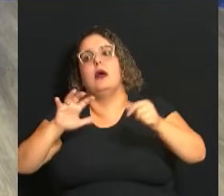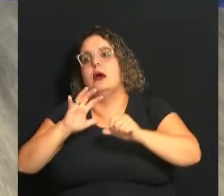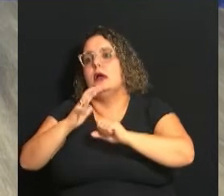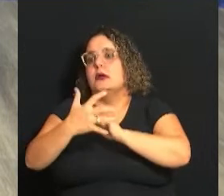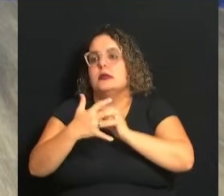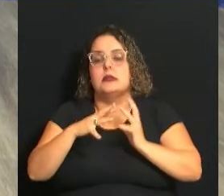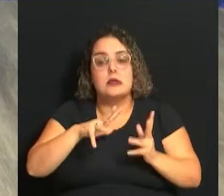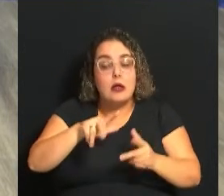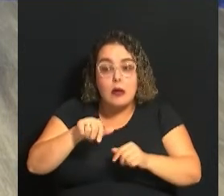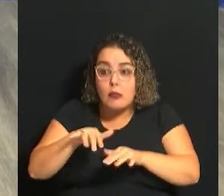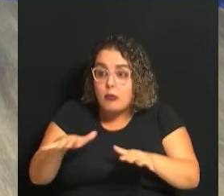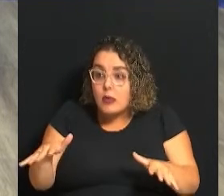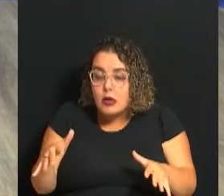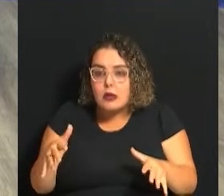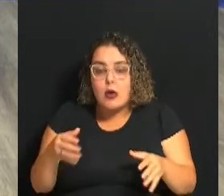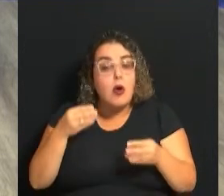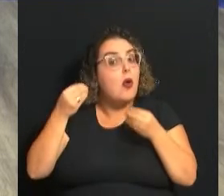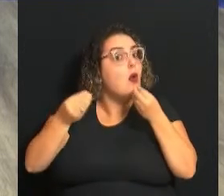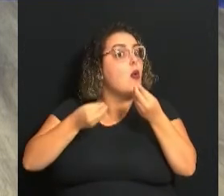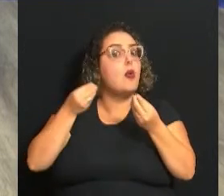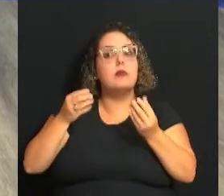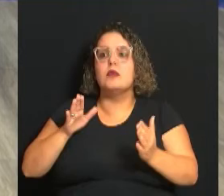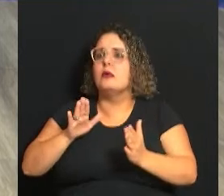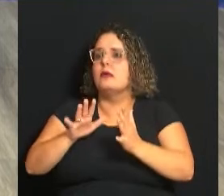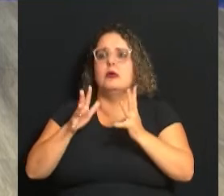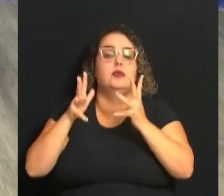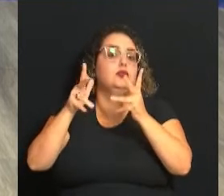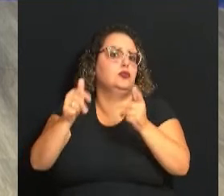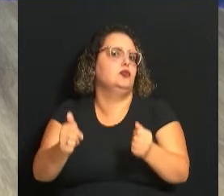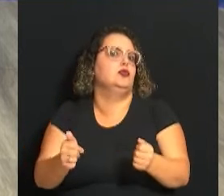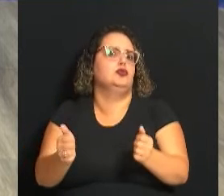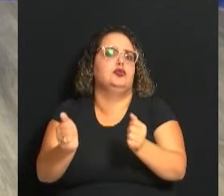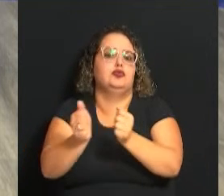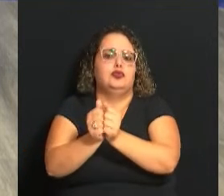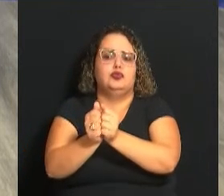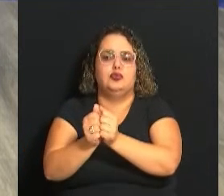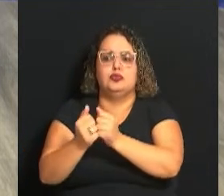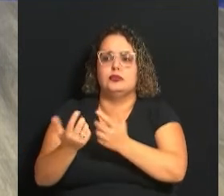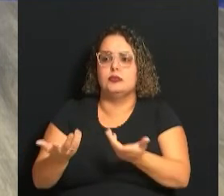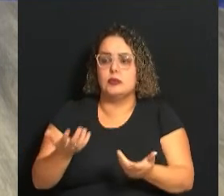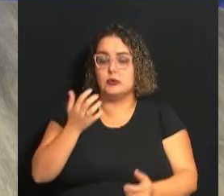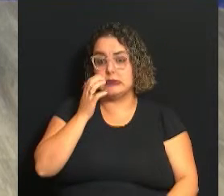de Covid-19. Como que foi enfrentar tudo isso ao mesmo tempo?